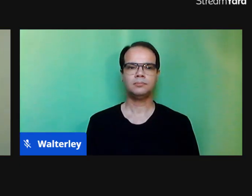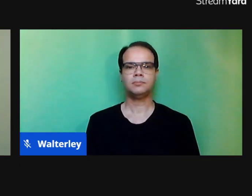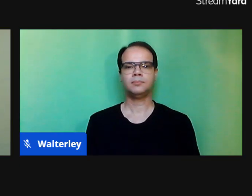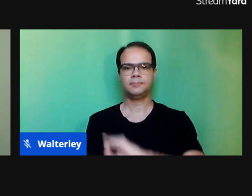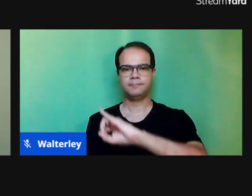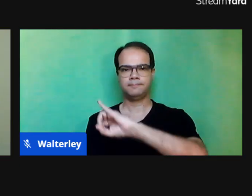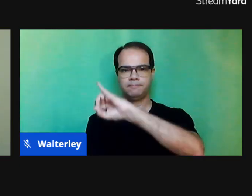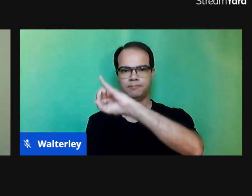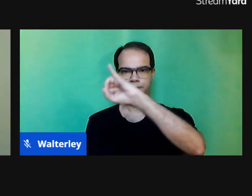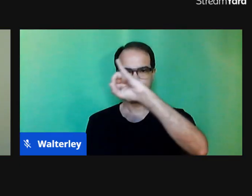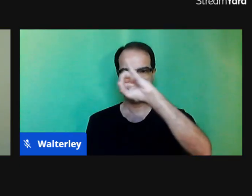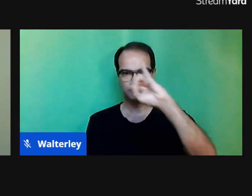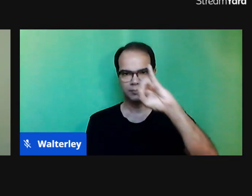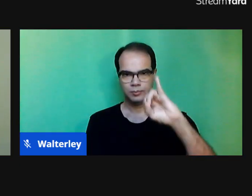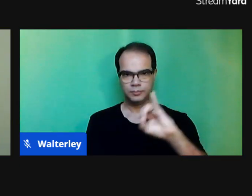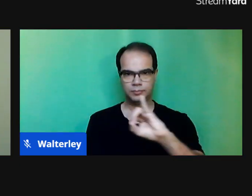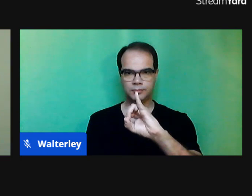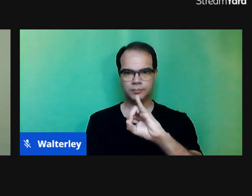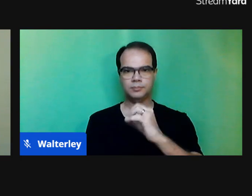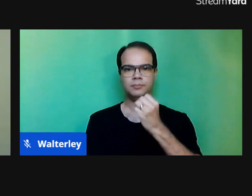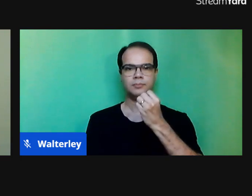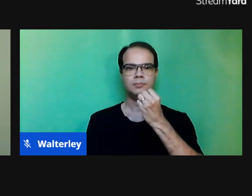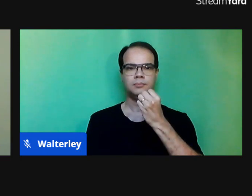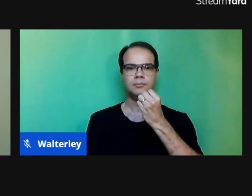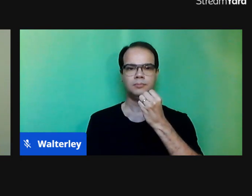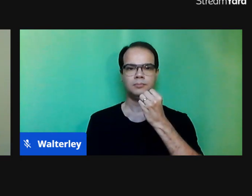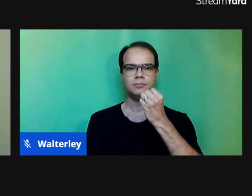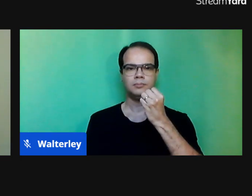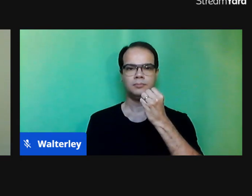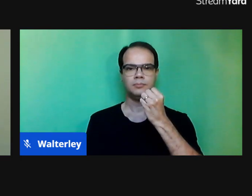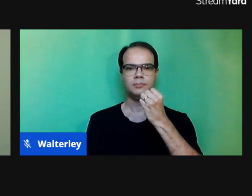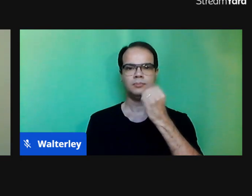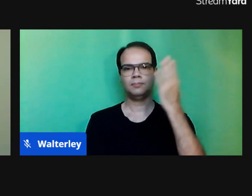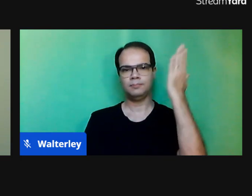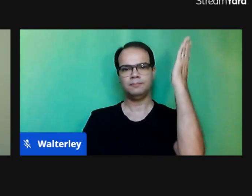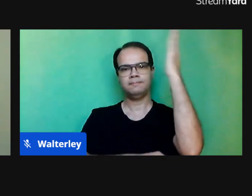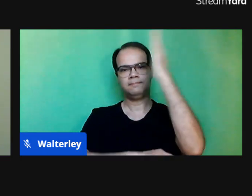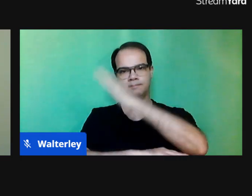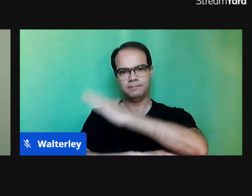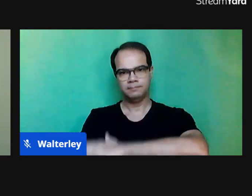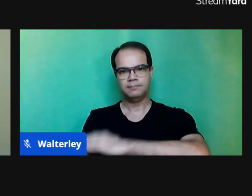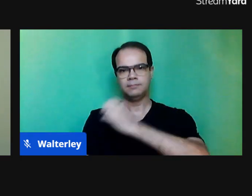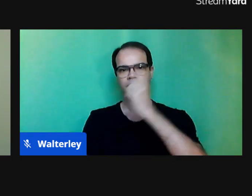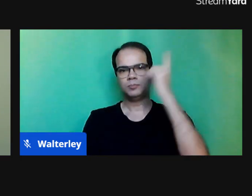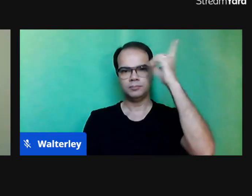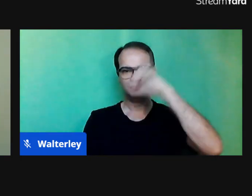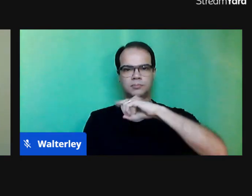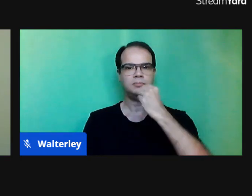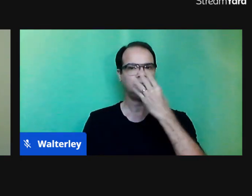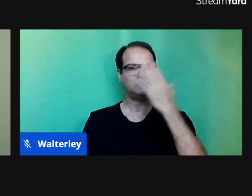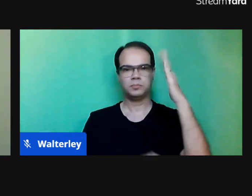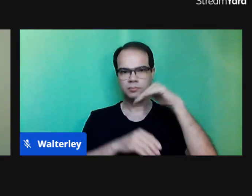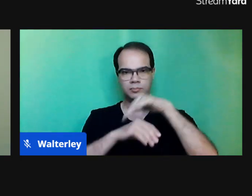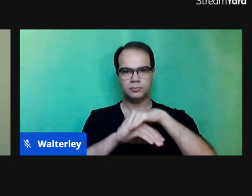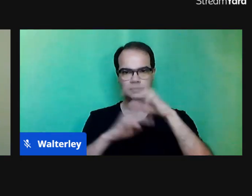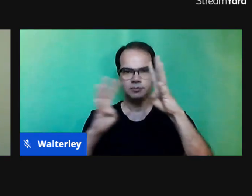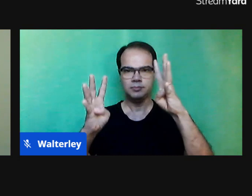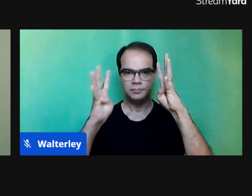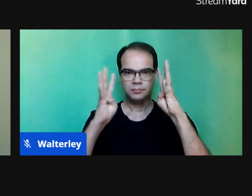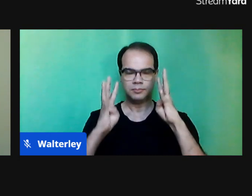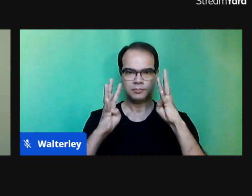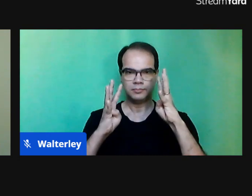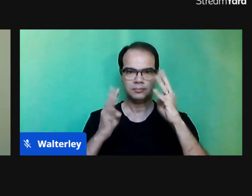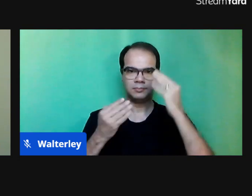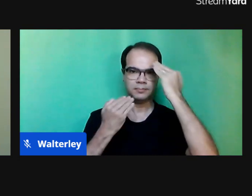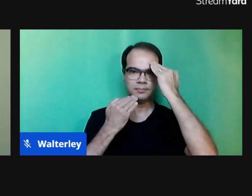Olá, bom dia, boa tarde, boa noite para quem estiver assistindo. Fico muito grato de